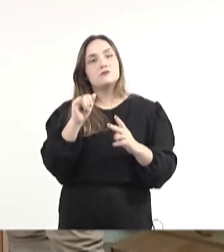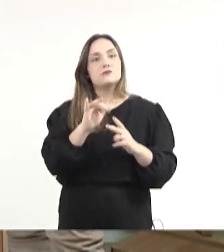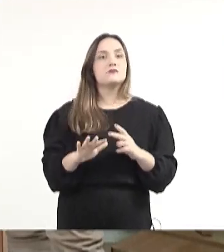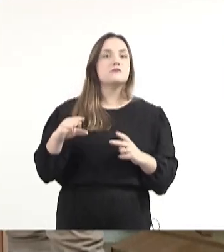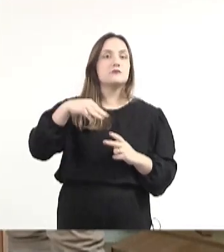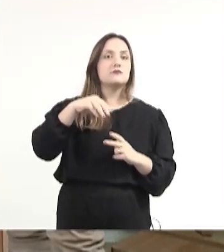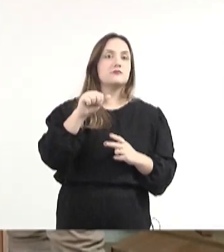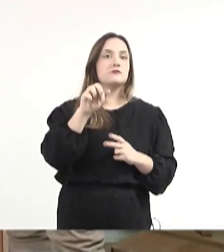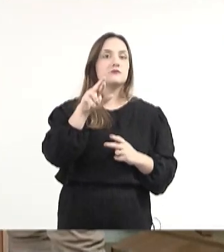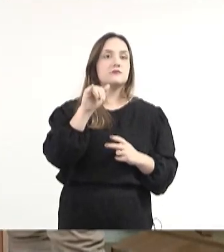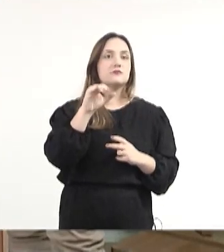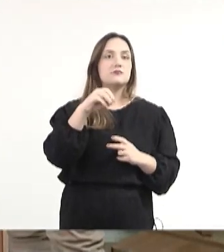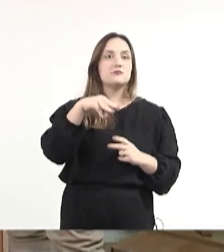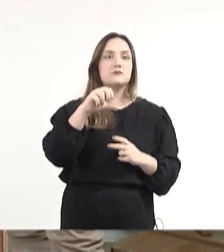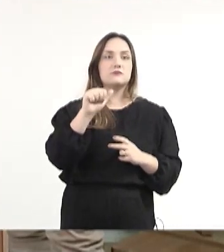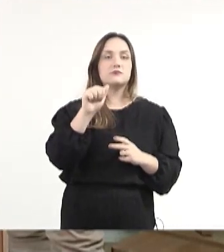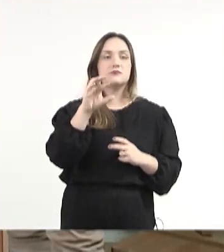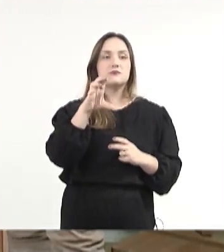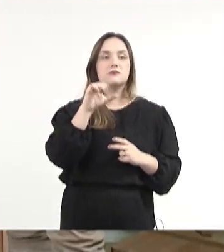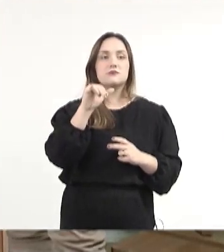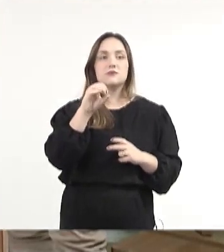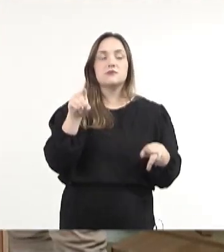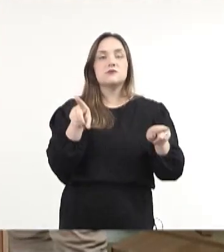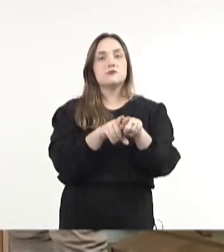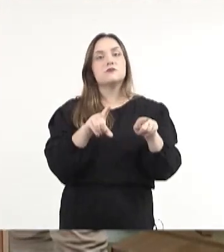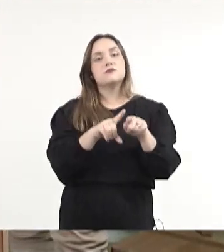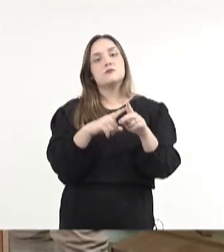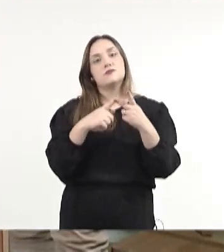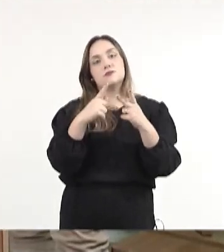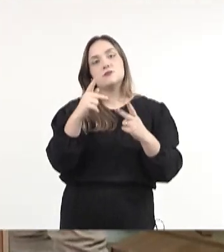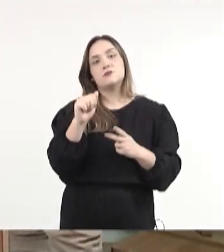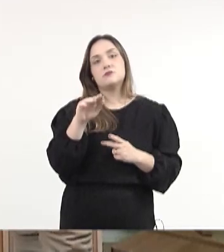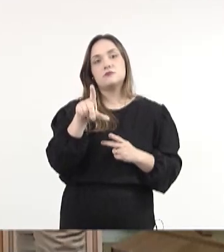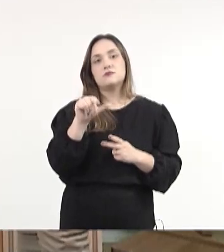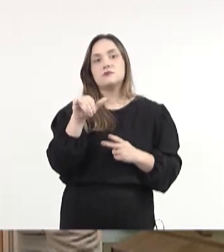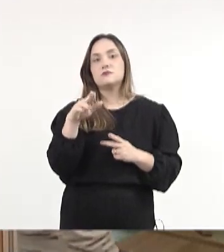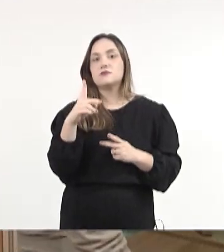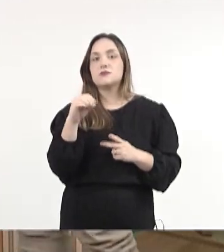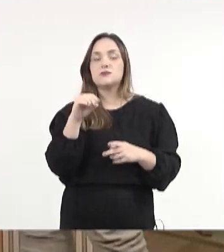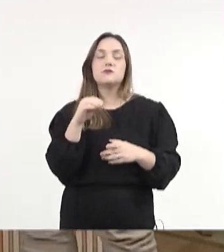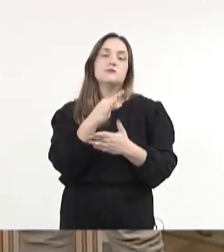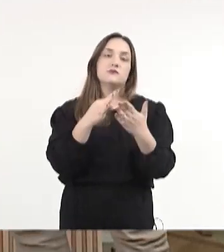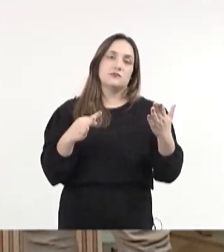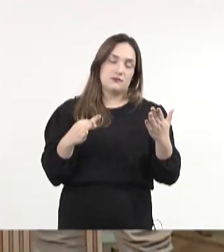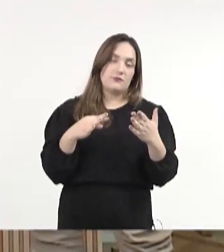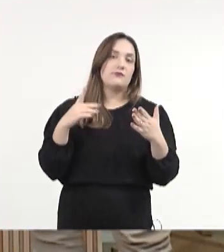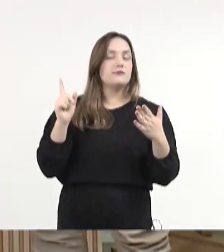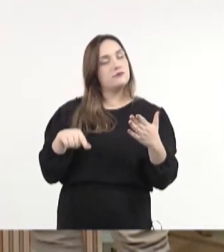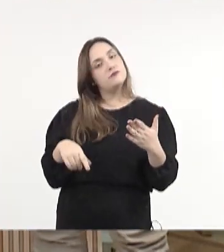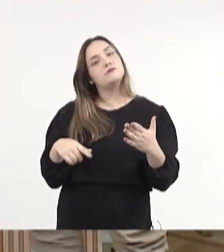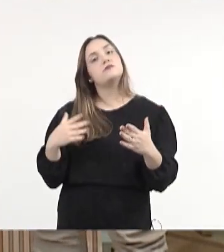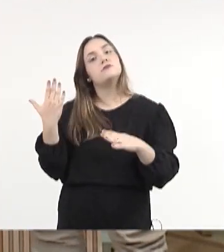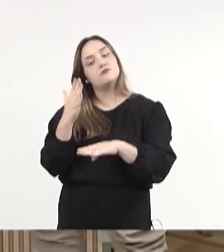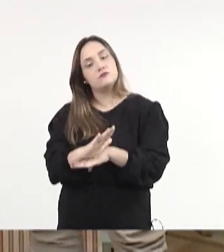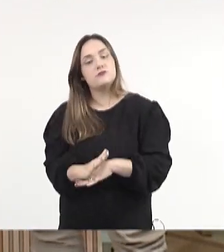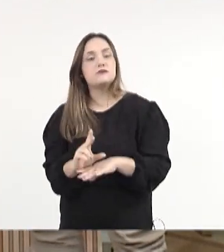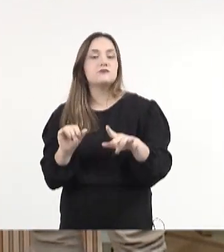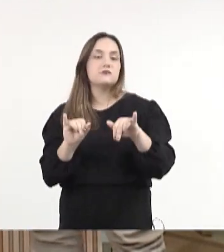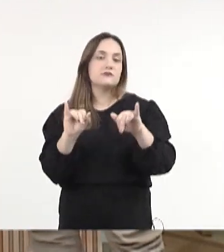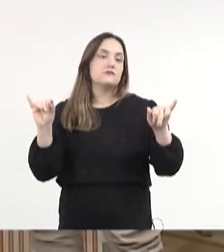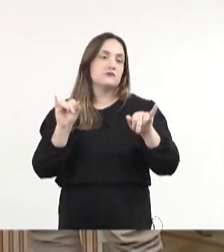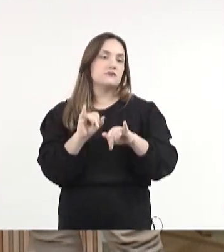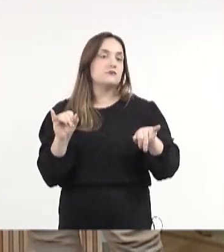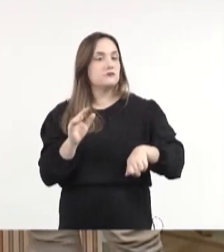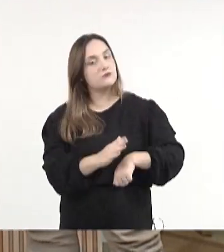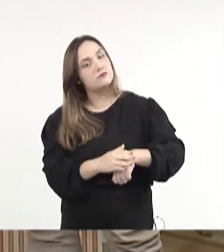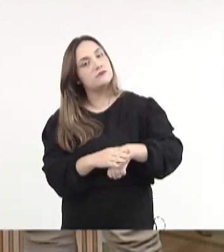Márcio. E também ao nosso Paulinho, editor de texto. Muito obrigado a todos vocês que ajudam a gente a construir e democratizar o acesso à